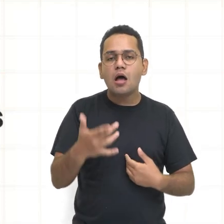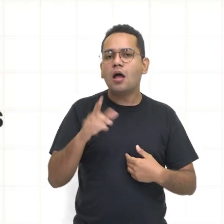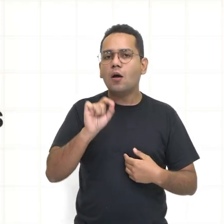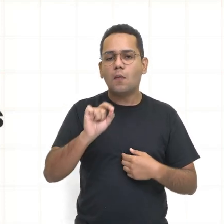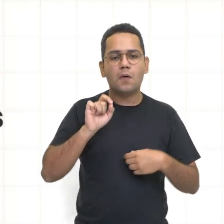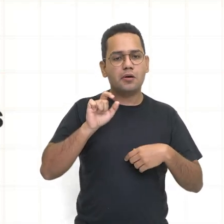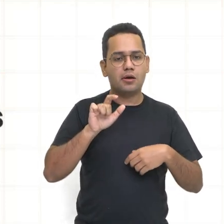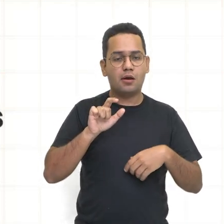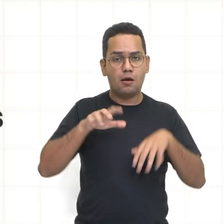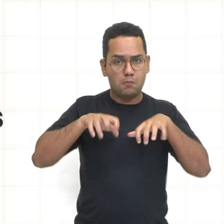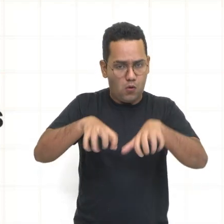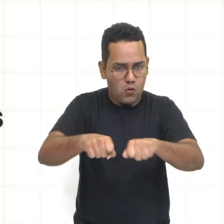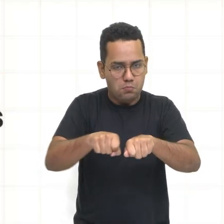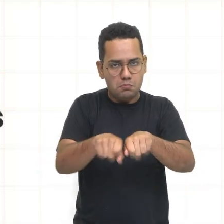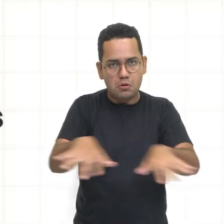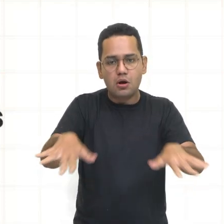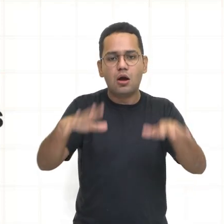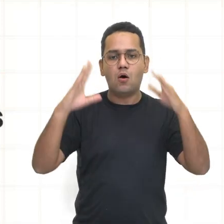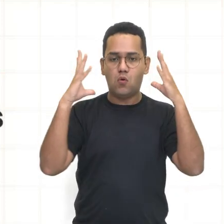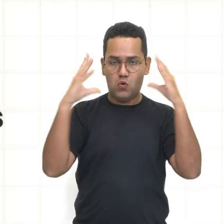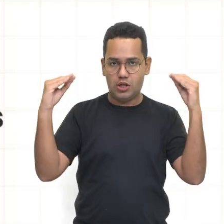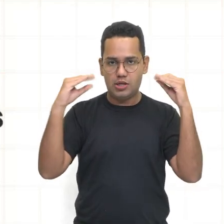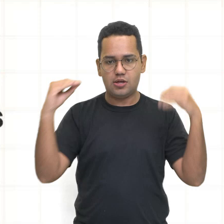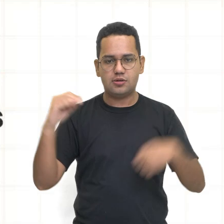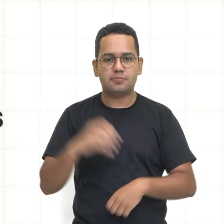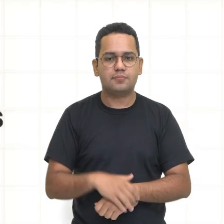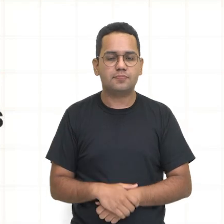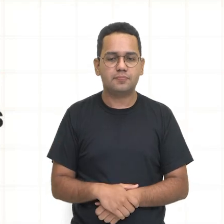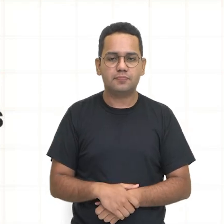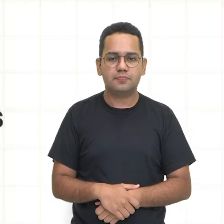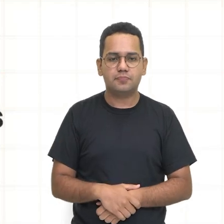holandesa, também conhecidos como Países Baixos.